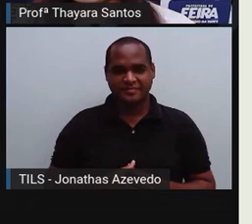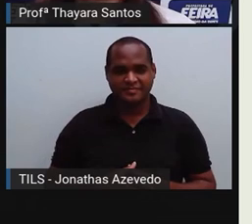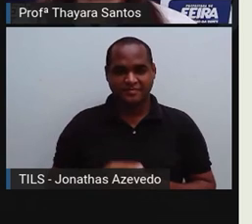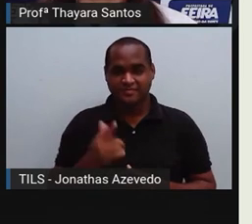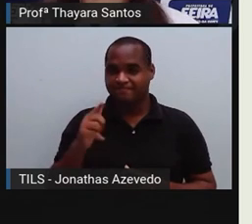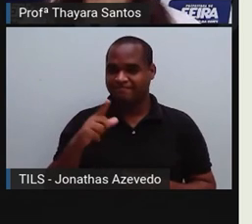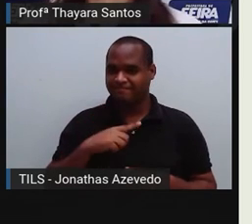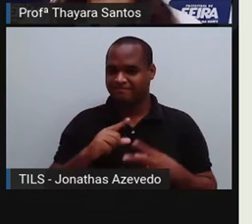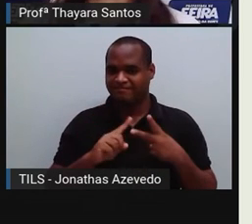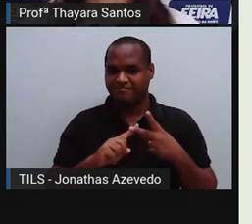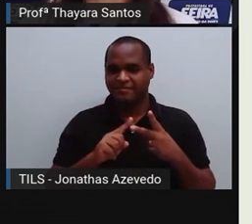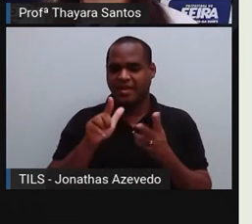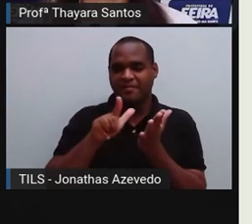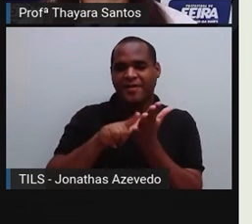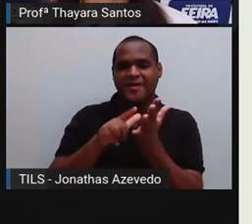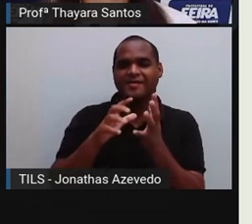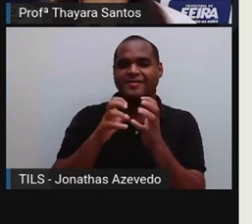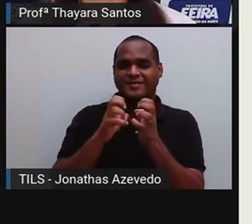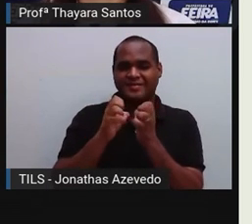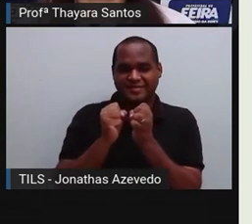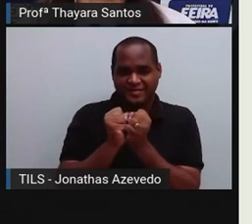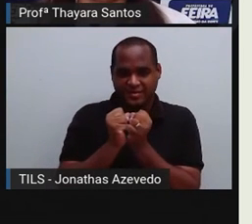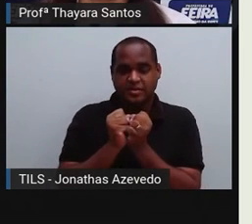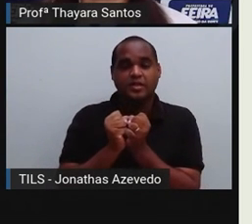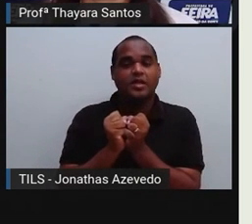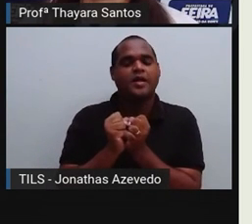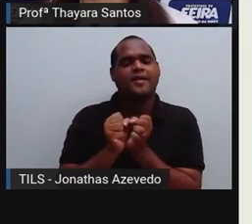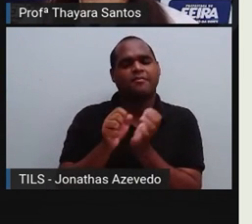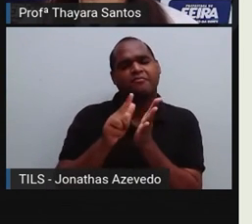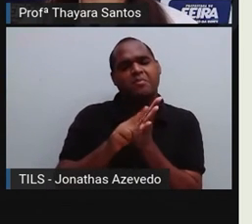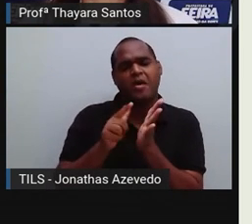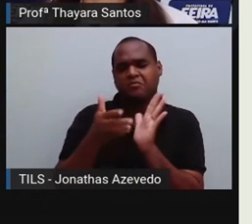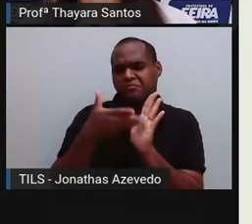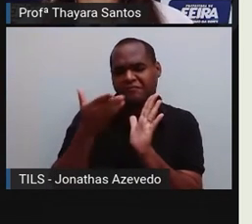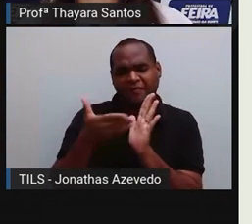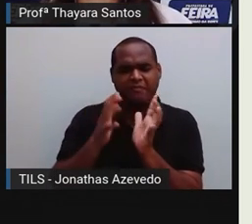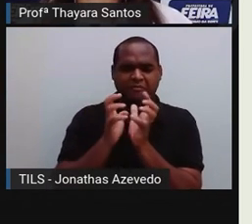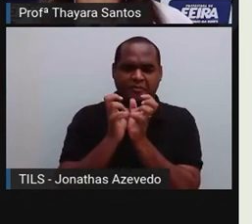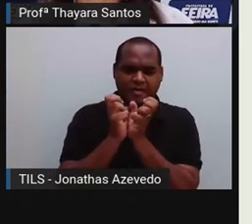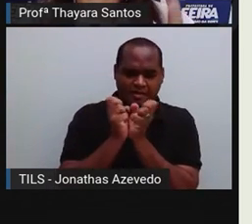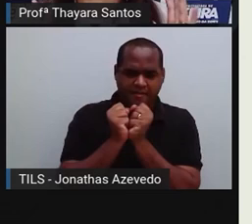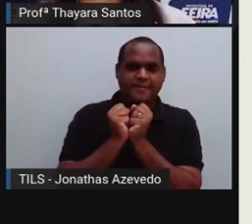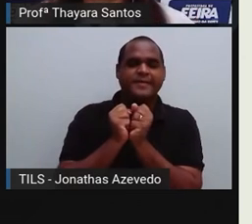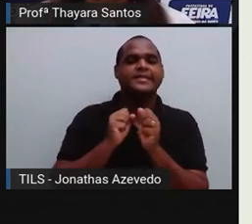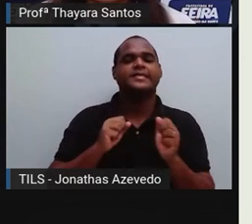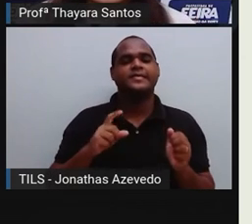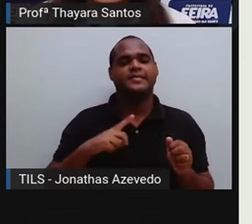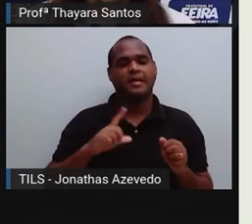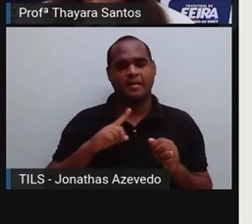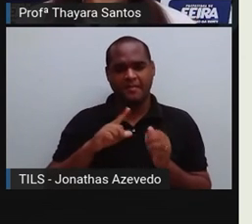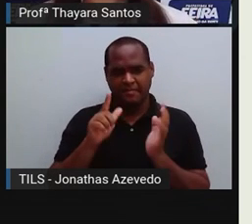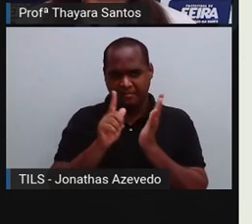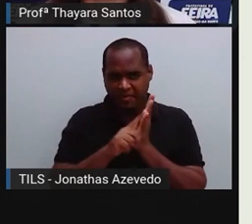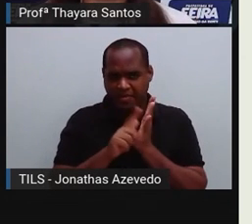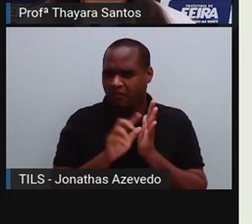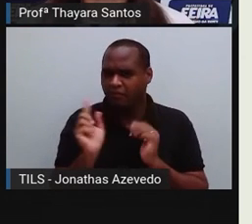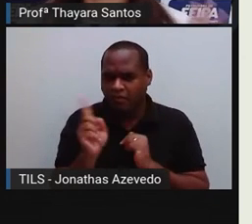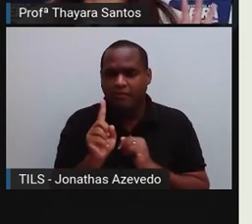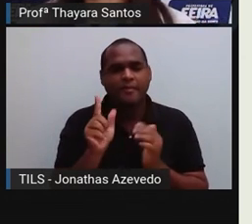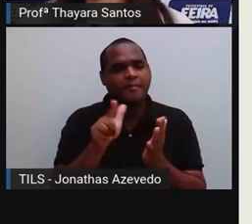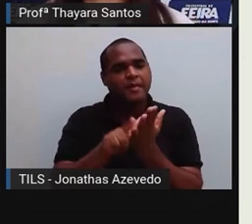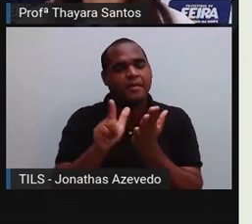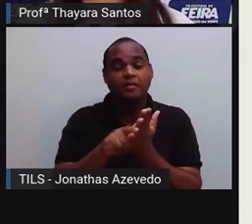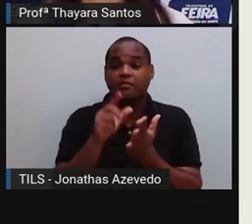dessa página, um papel amassado. Peguei uma folha de jornal ou de revista, amassei ele. Deixou de ser papel? Não